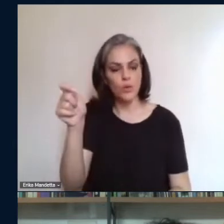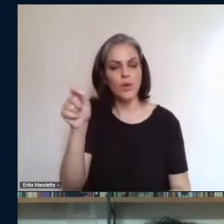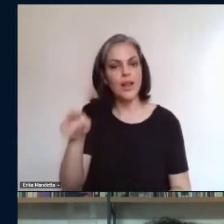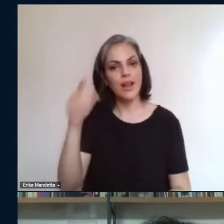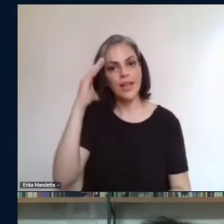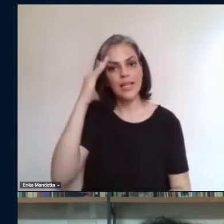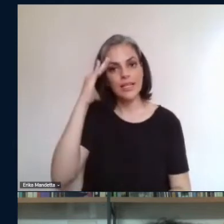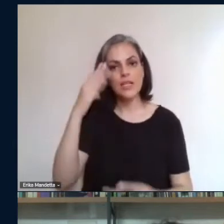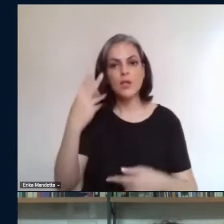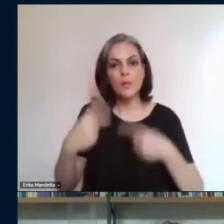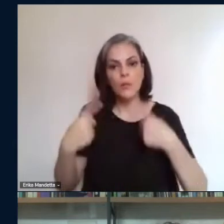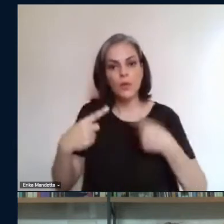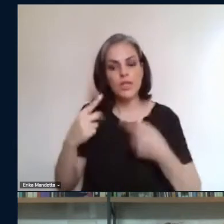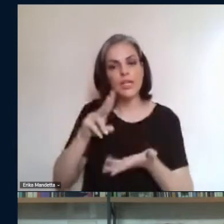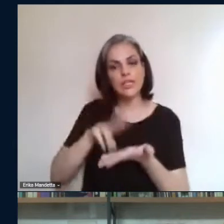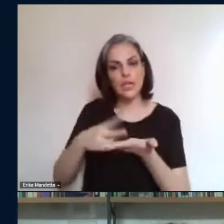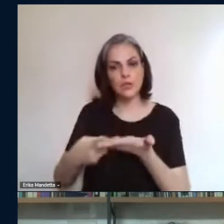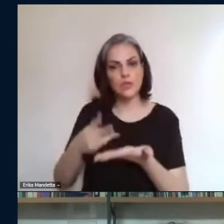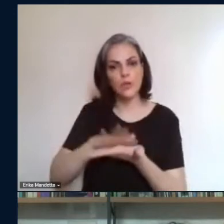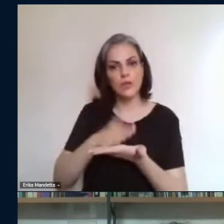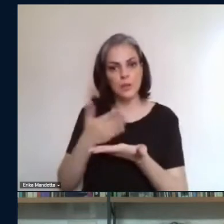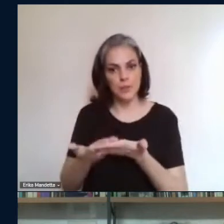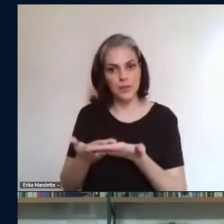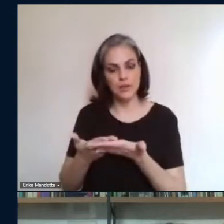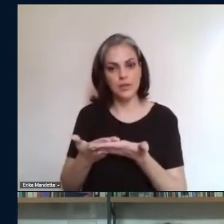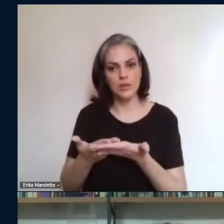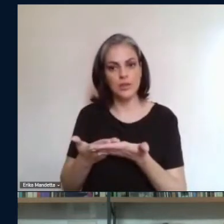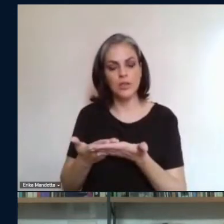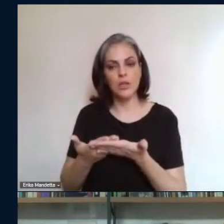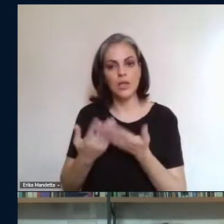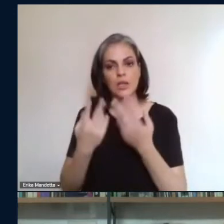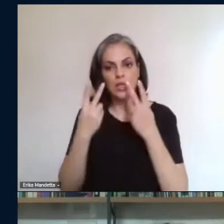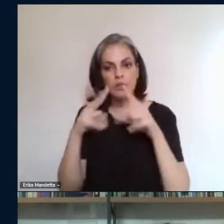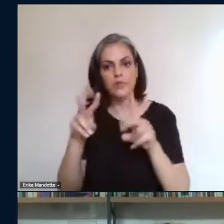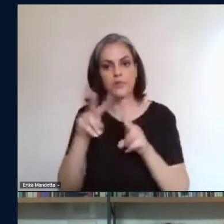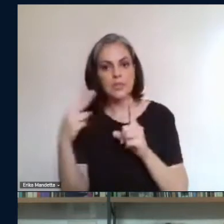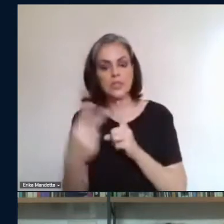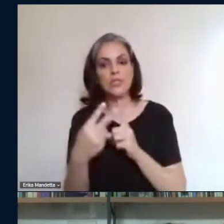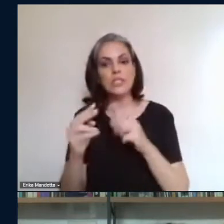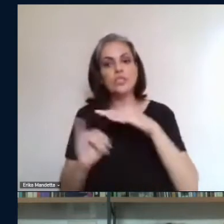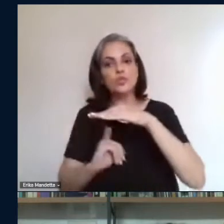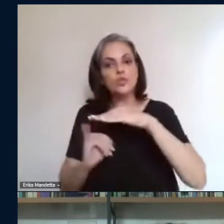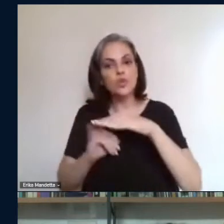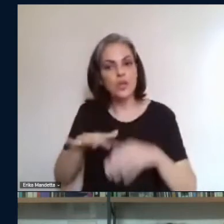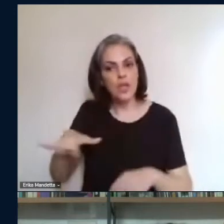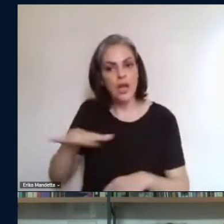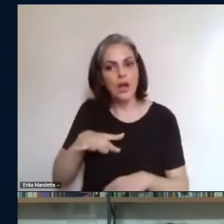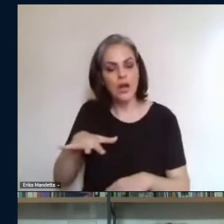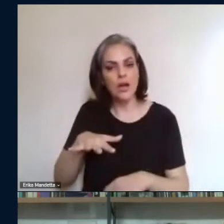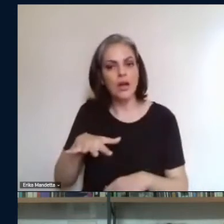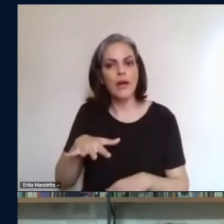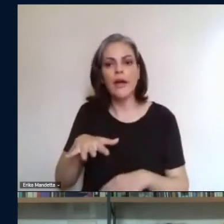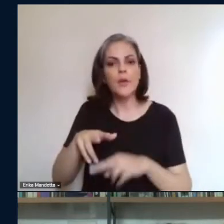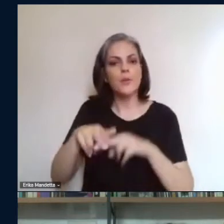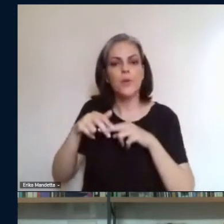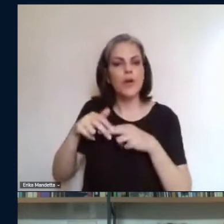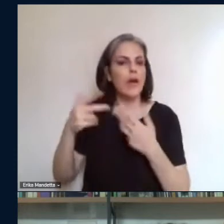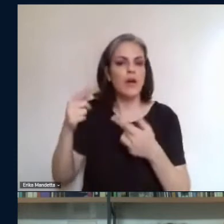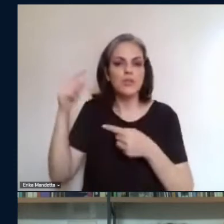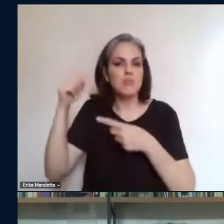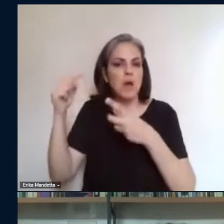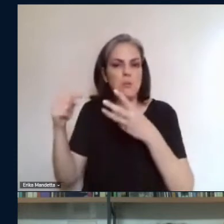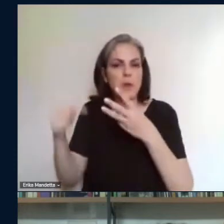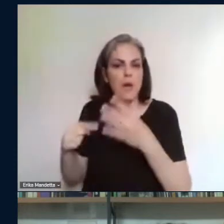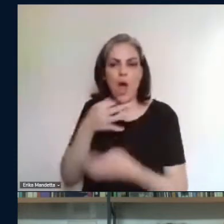políticas de tradução e de interpretação numa perspectiva institucional por A, B, C, D, os